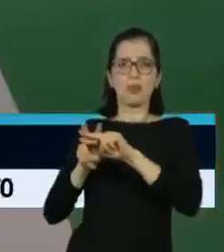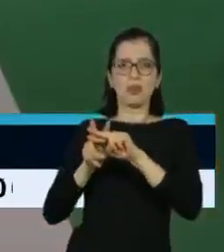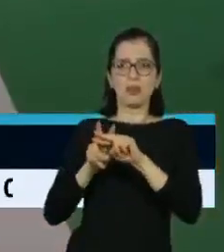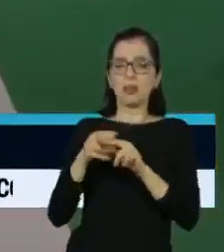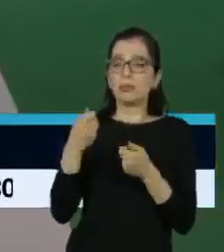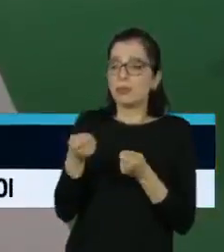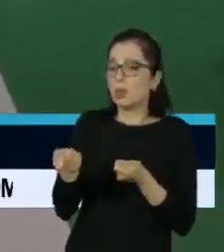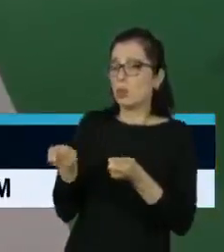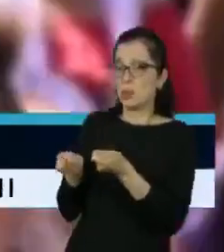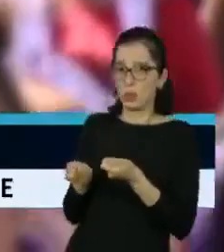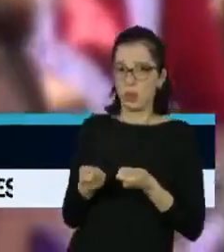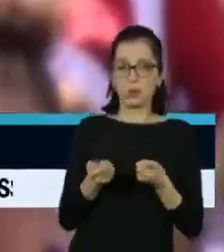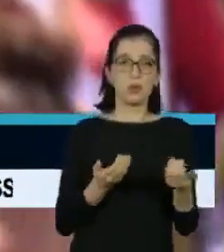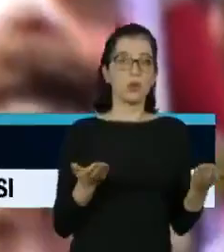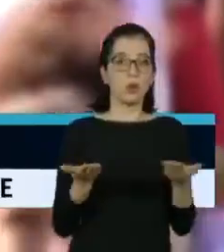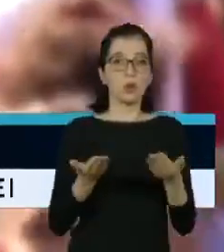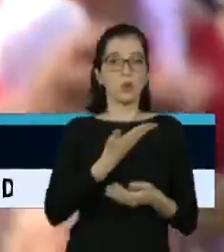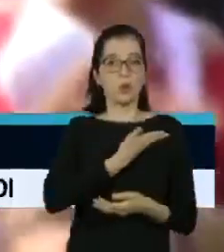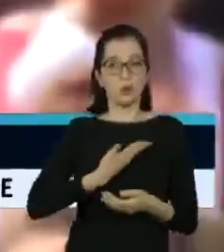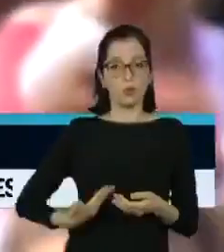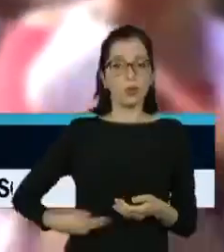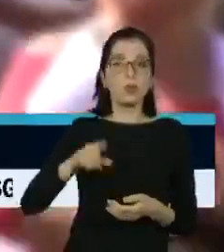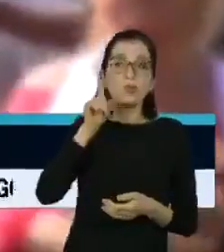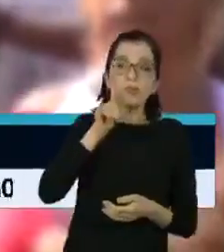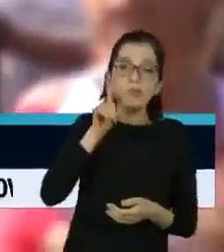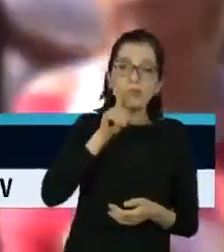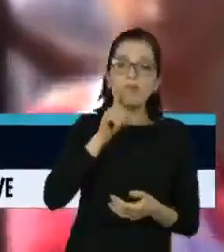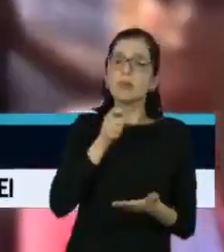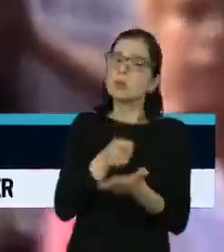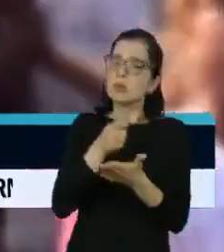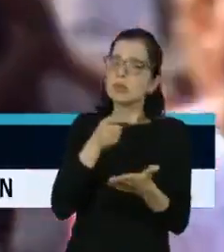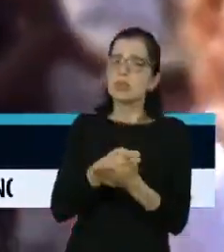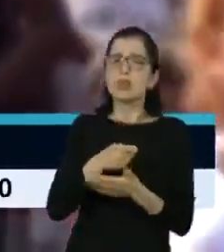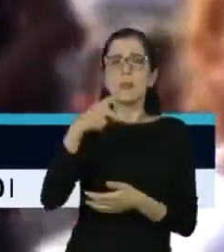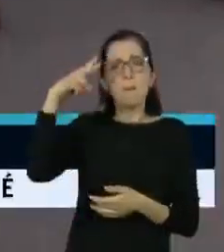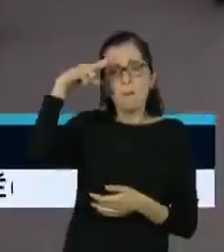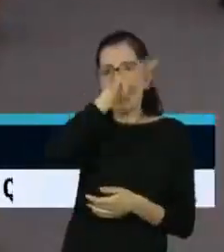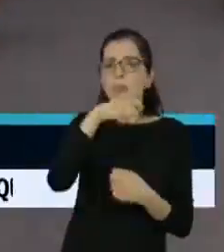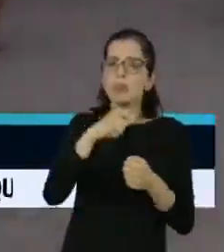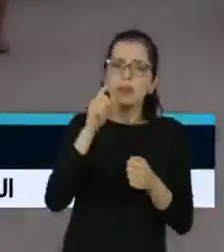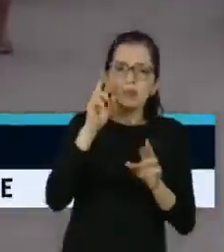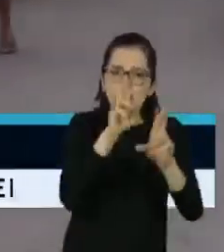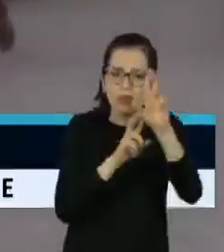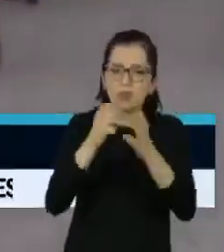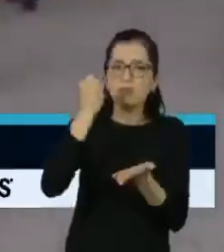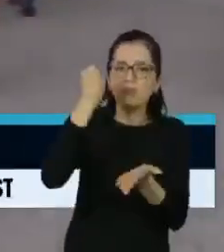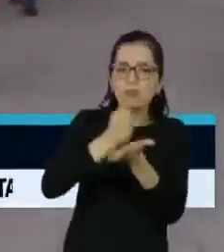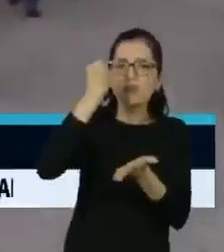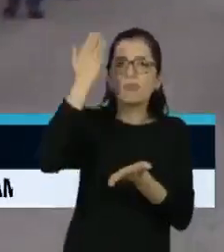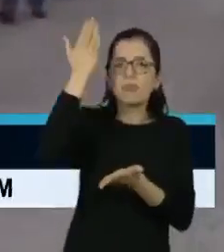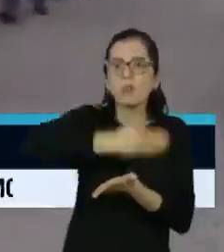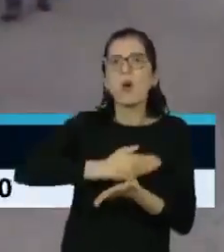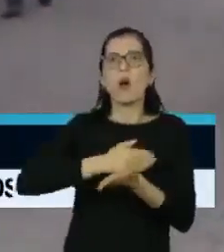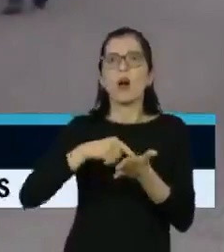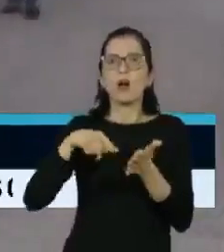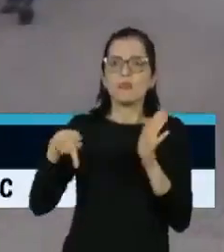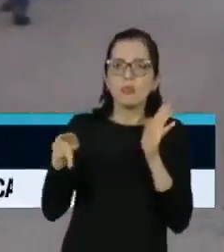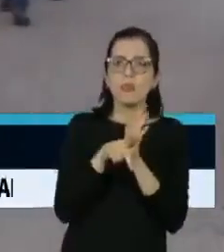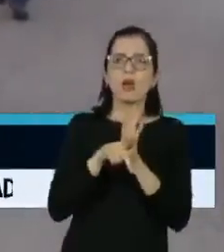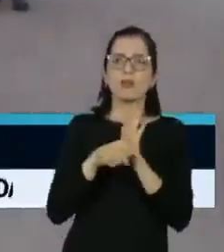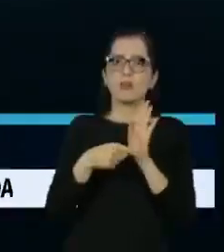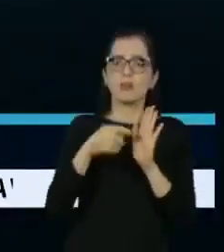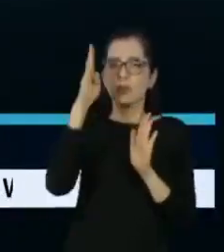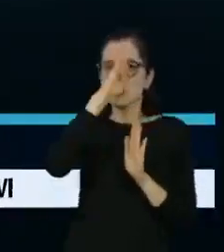pediu que o México exija o visto de entrada dos brasileiros. A medida deve ser temporária até que a situação